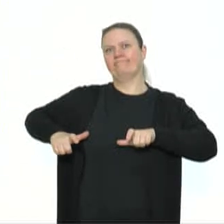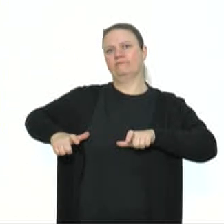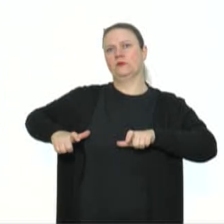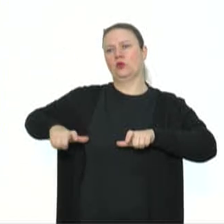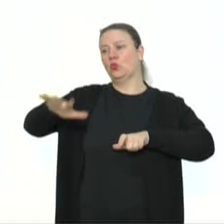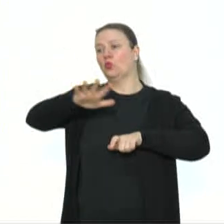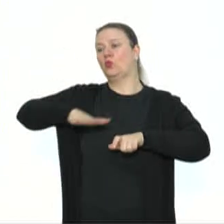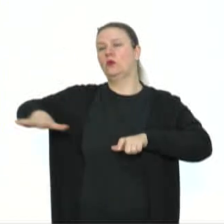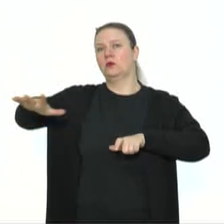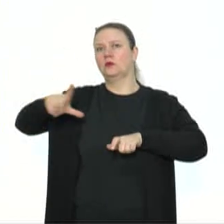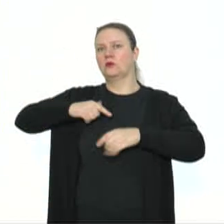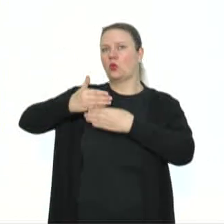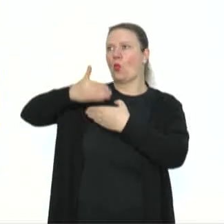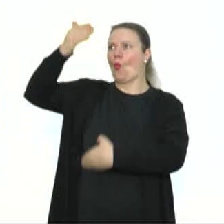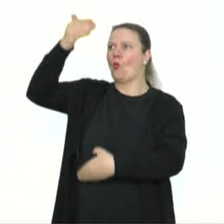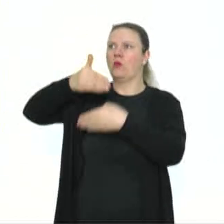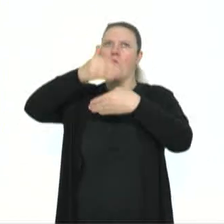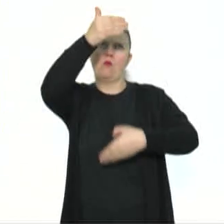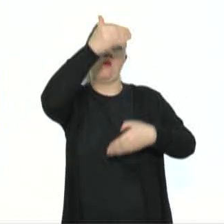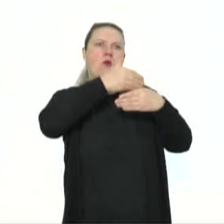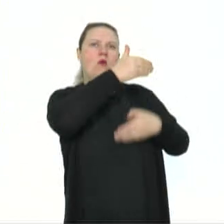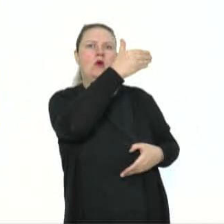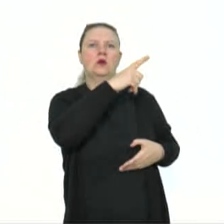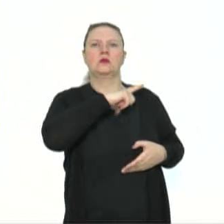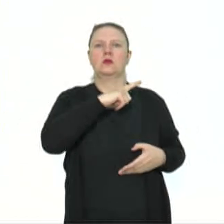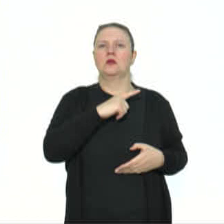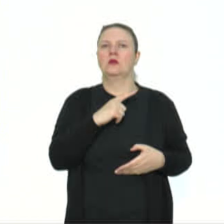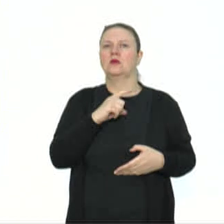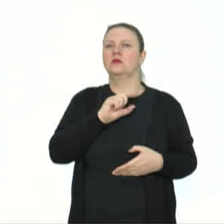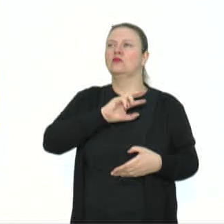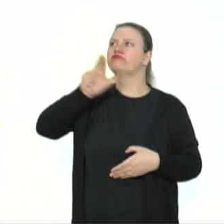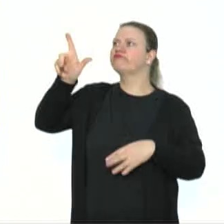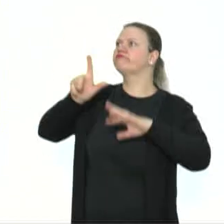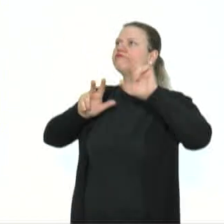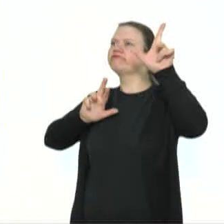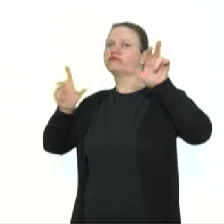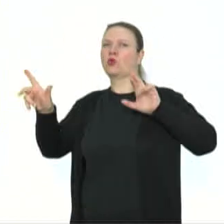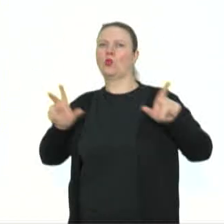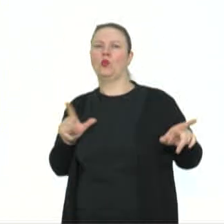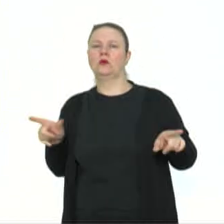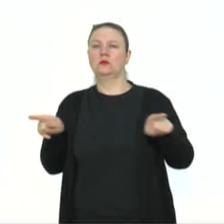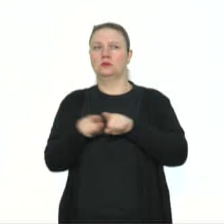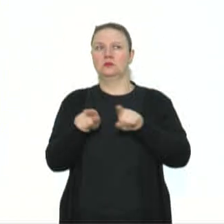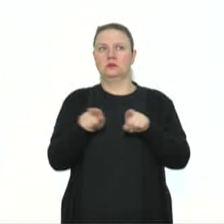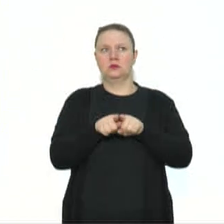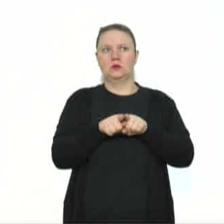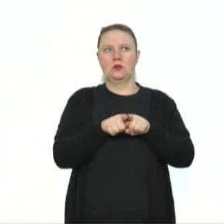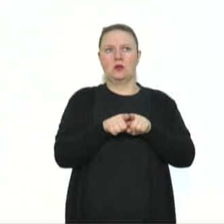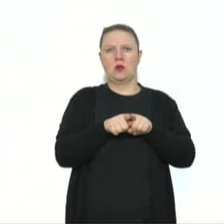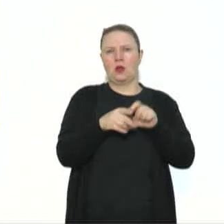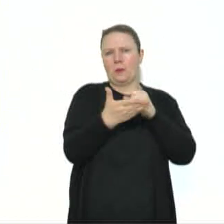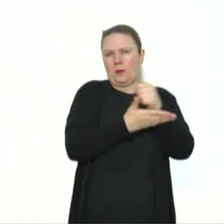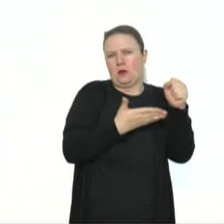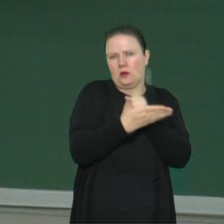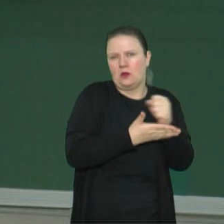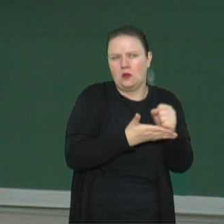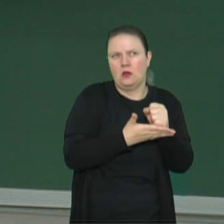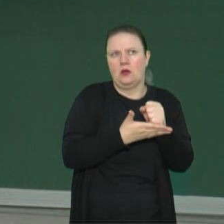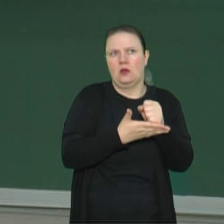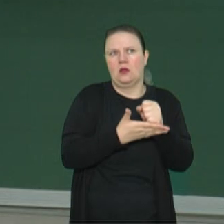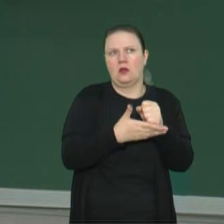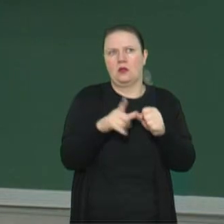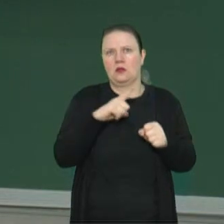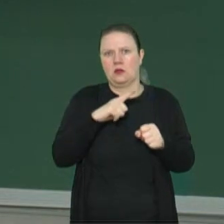ver que nessa parede aqui tem vários graus de dificuldade, né? Então temos desde os mais básicos até